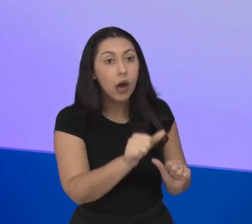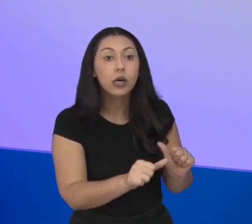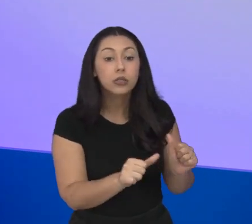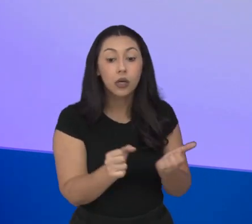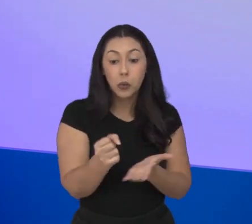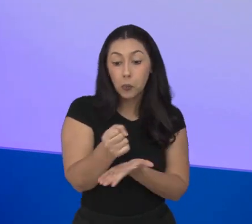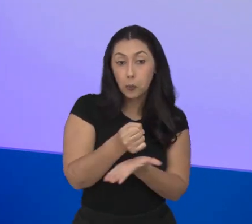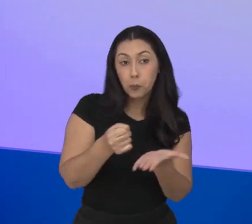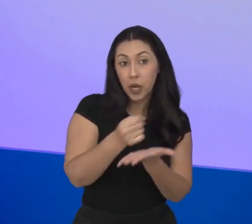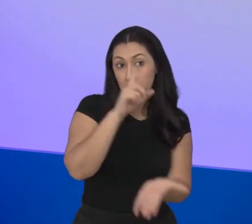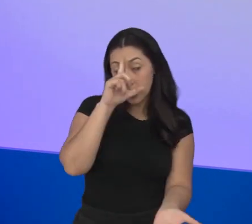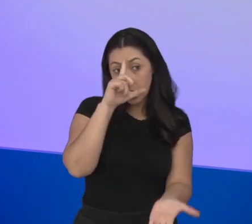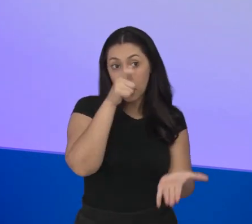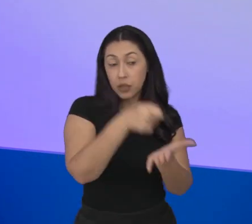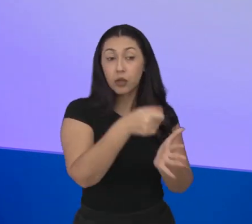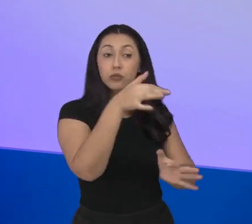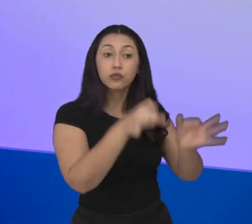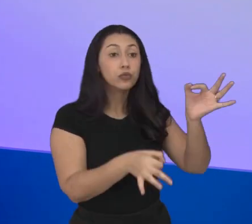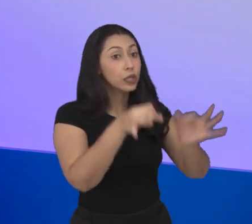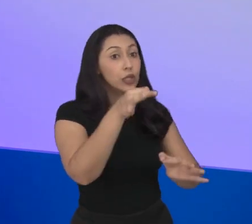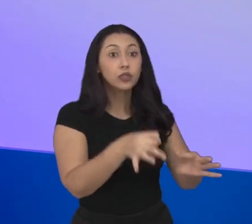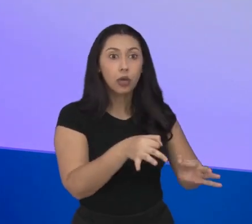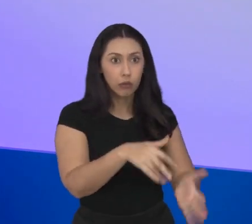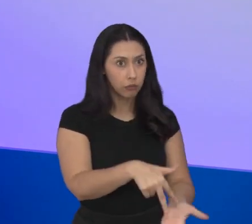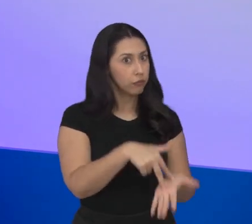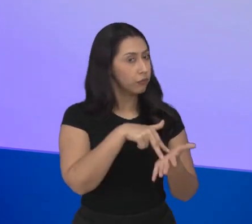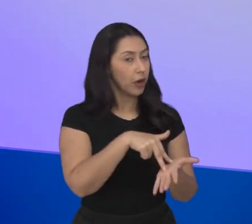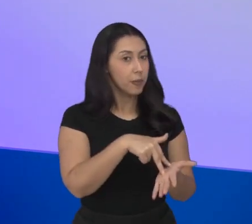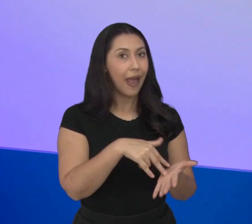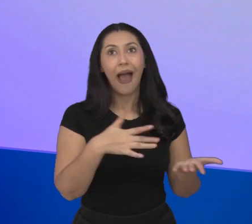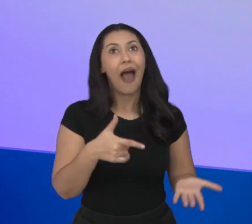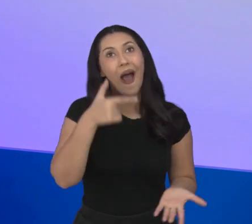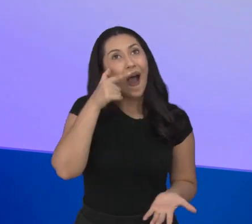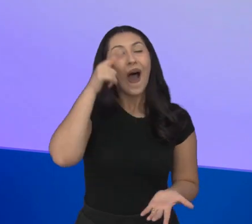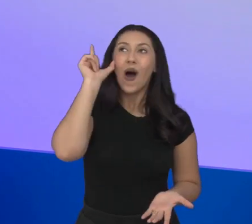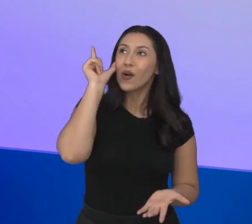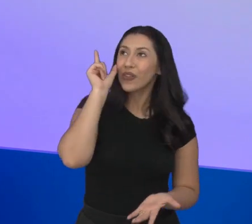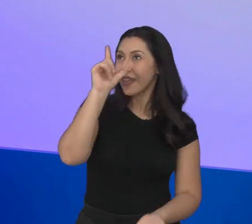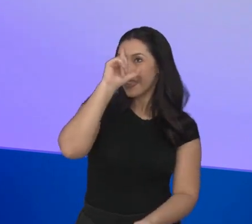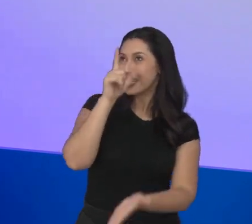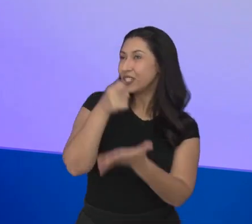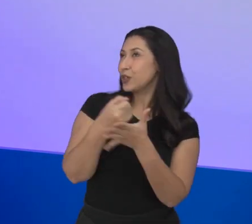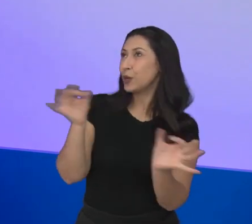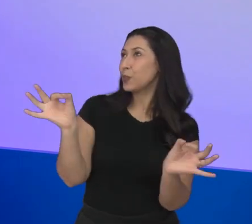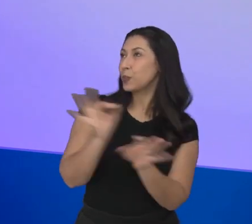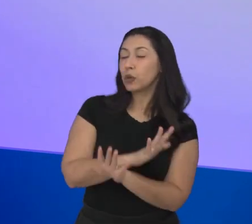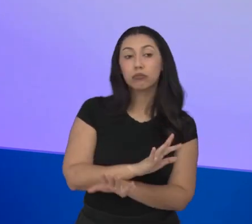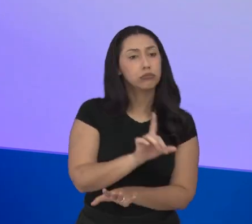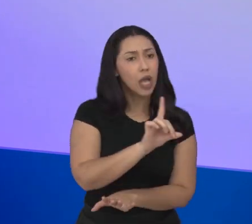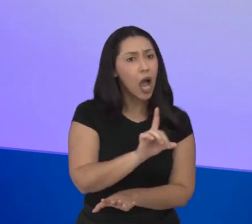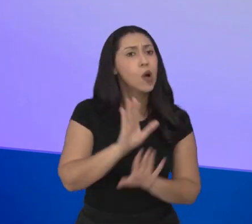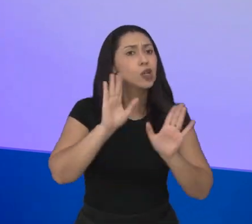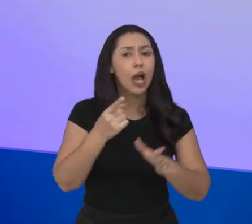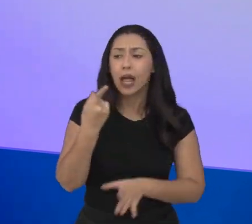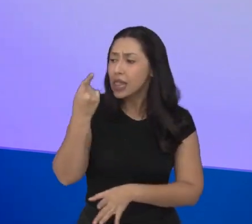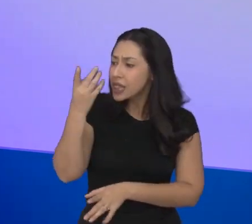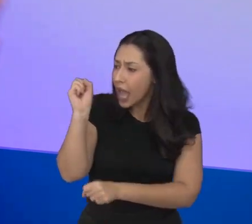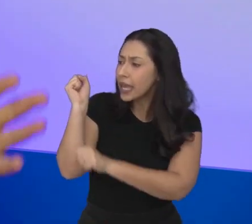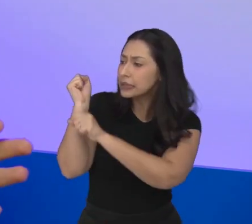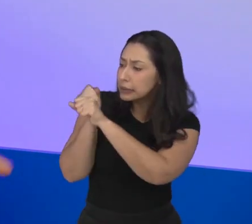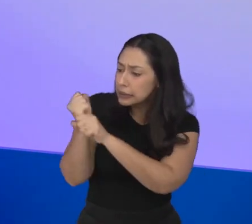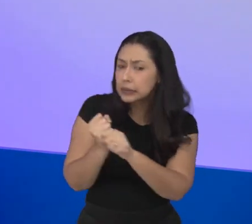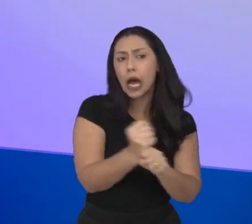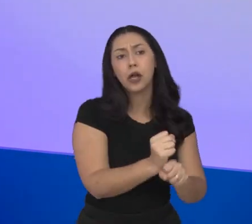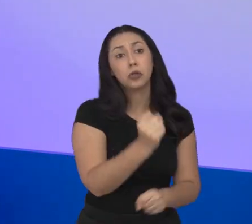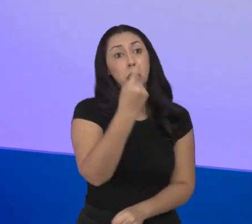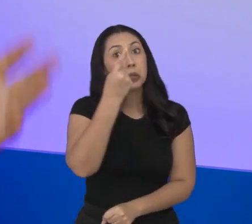elas são com base em decisões judiciais, consolidadas. Tá? Não é ontem que decidiram, não é uma semana atrás que decidiram. Tem 10 anos que